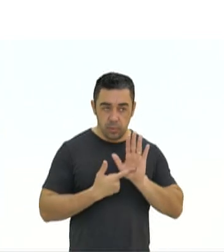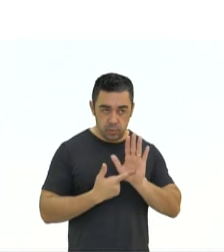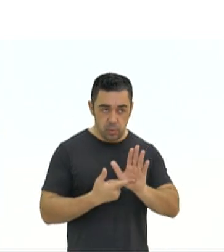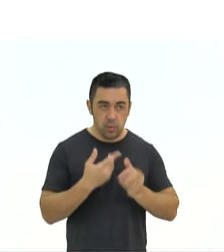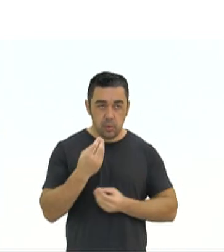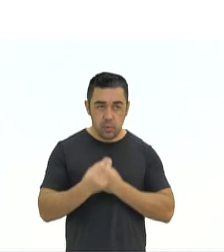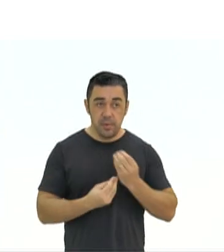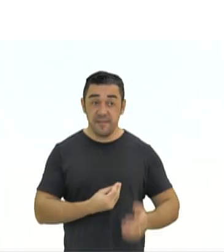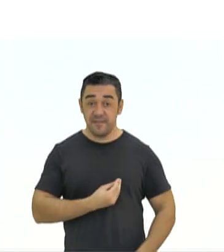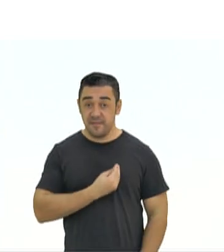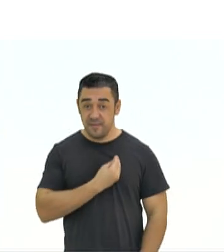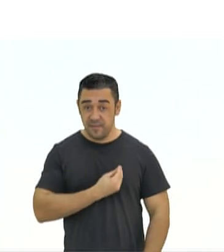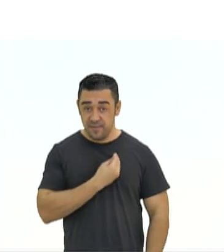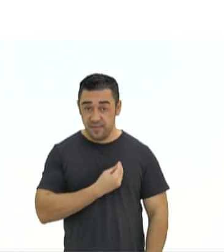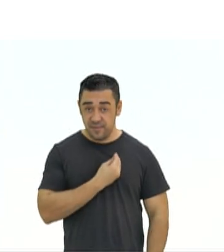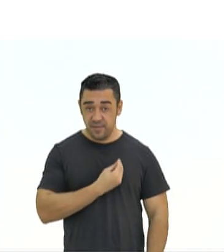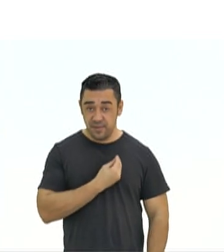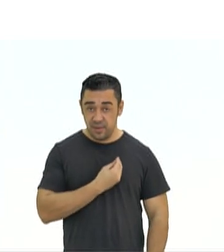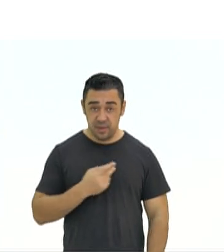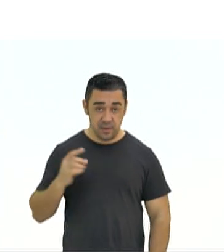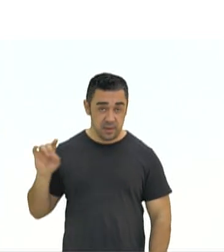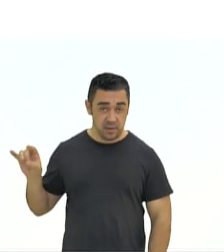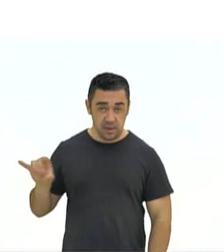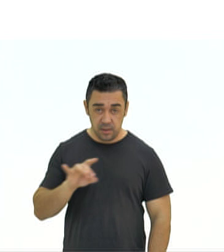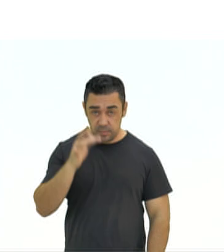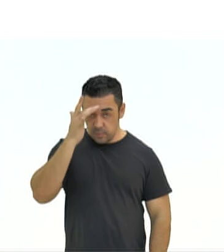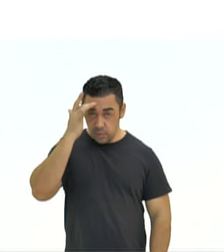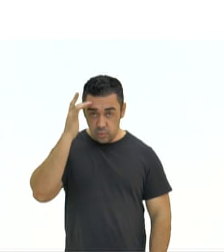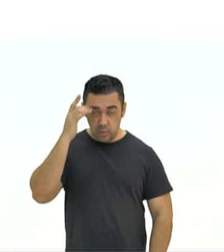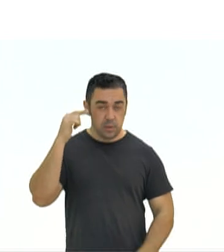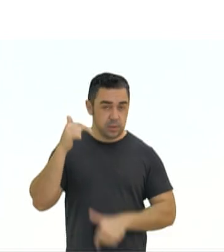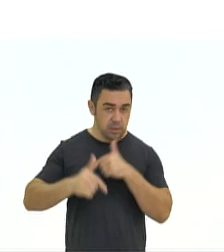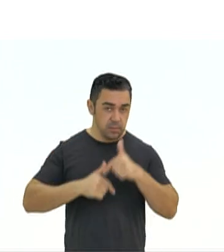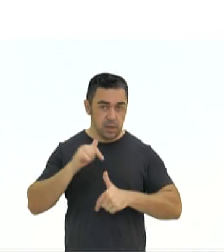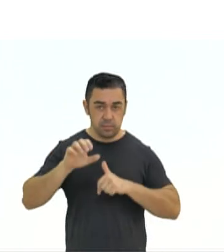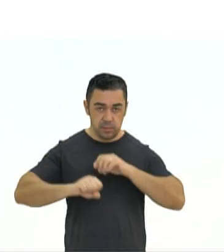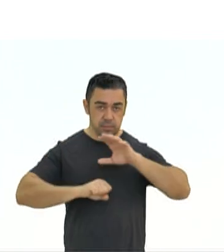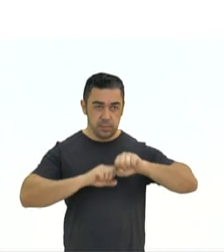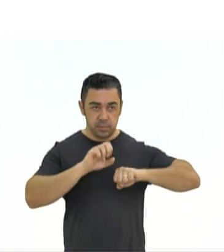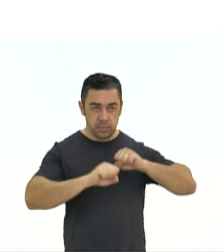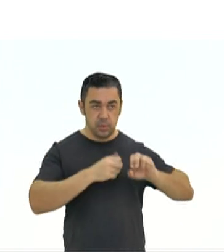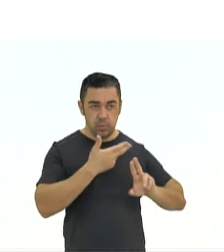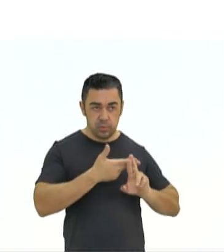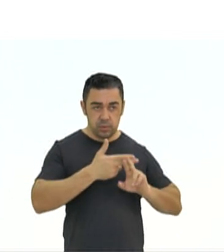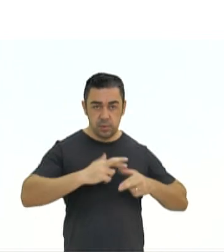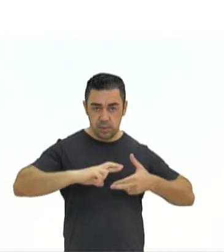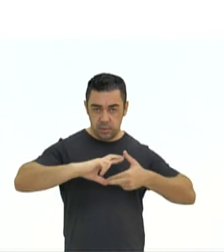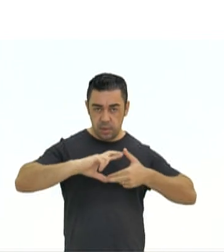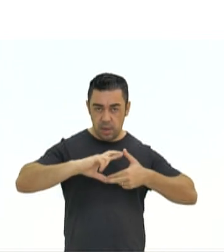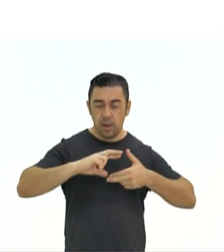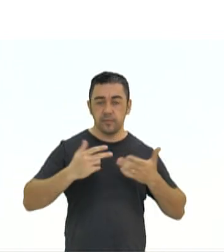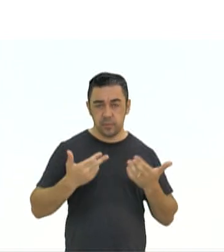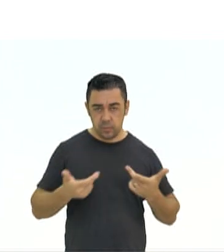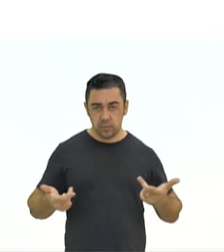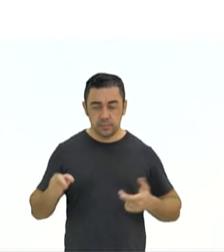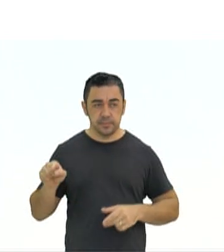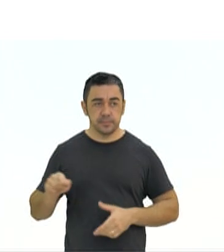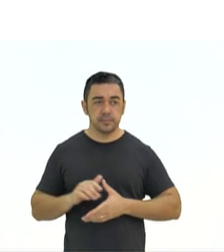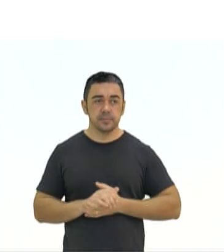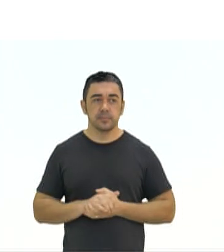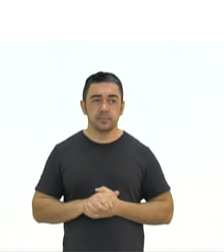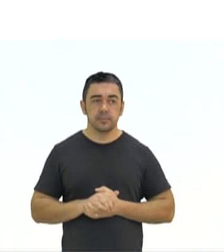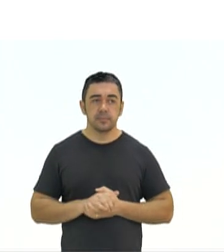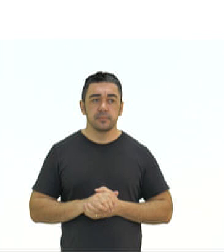era a realidade de dia a dia, o cotidiano das pessoas na coleta e reutilização, muitas vezes, do lixo